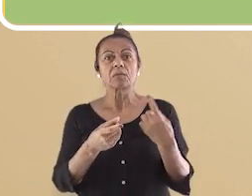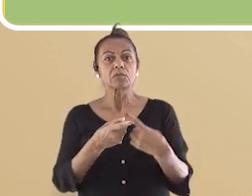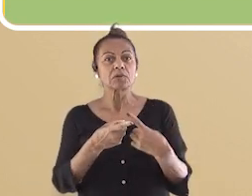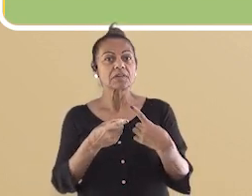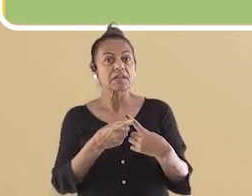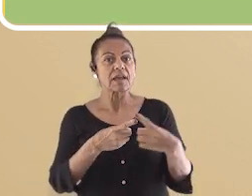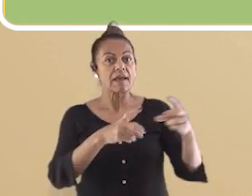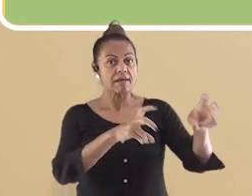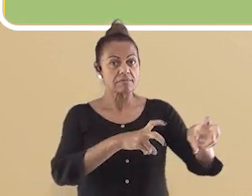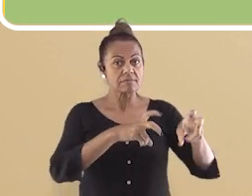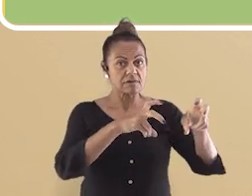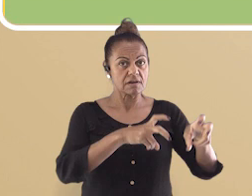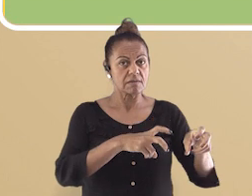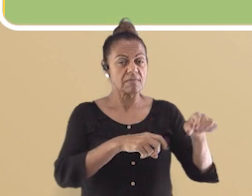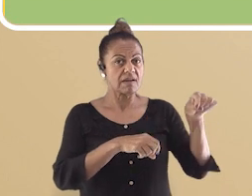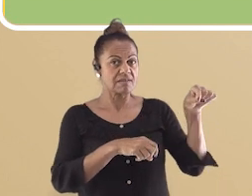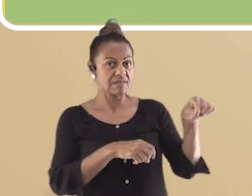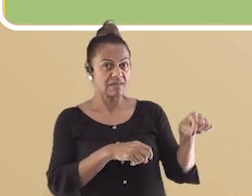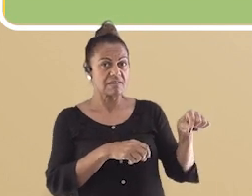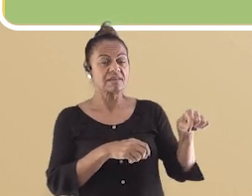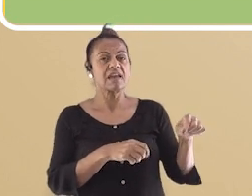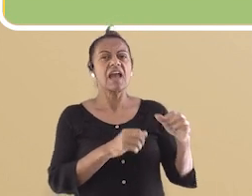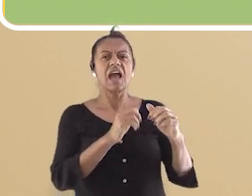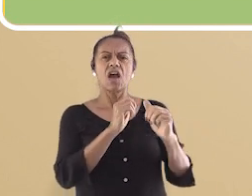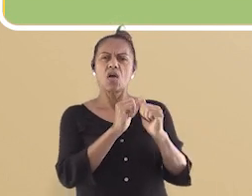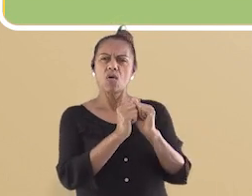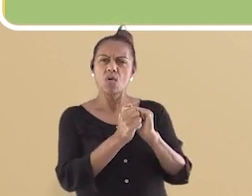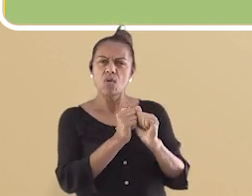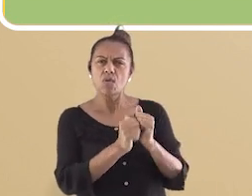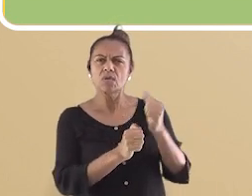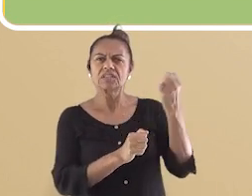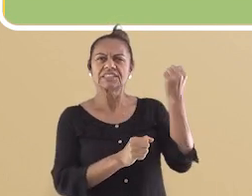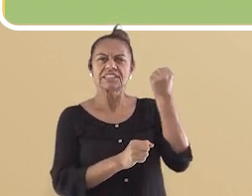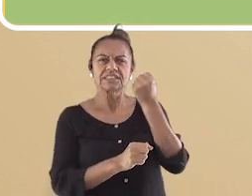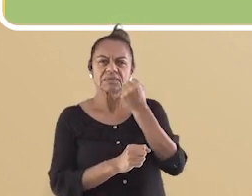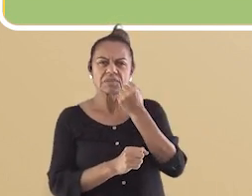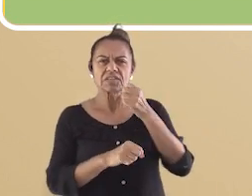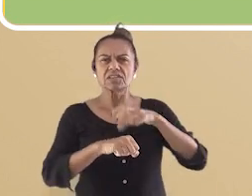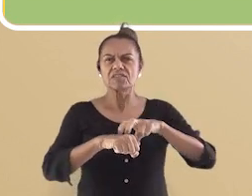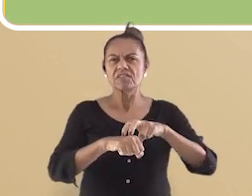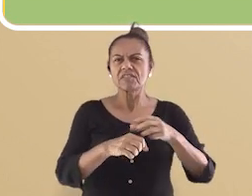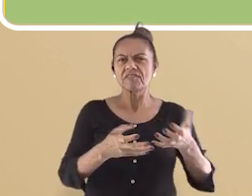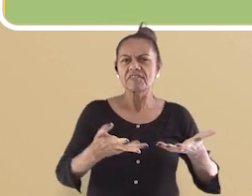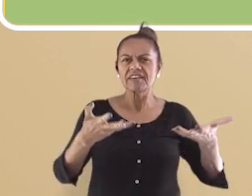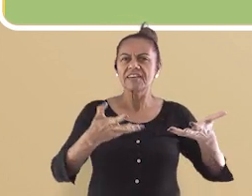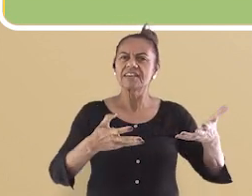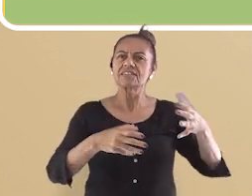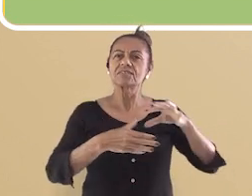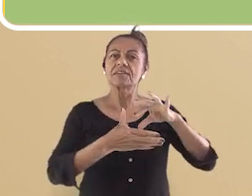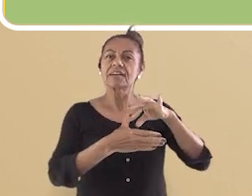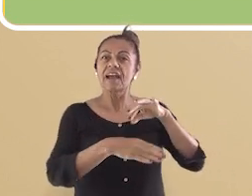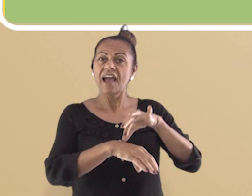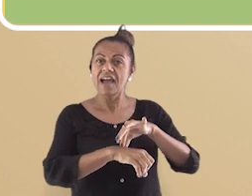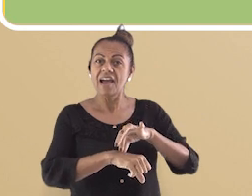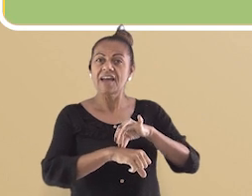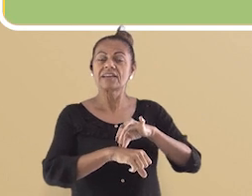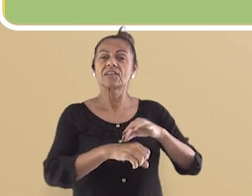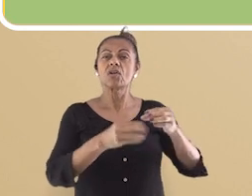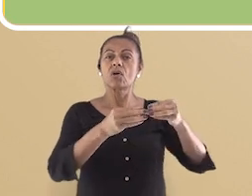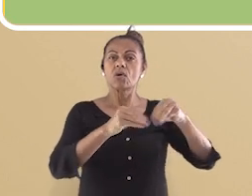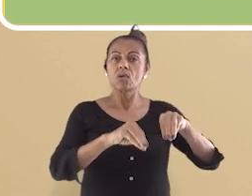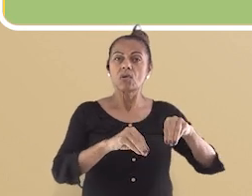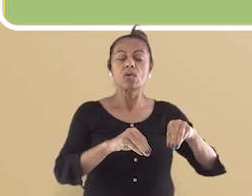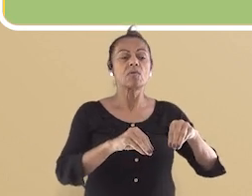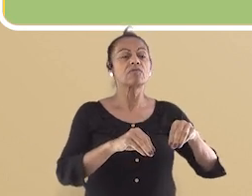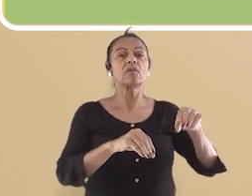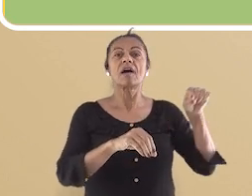irão abastecer as cidades, por exemplo, arroz, milho, verduras, carnes, ovos. E as cidades comprarão